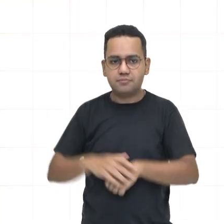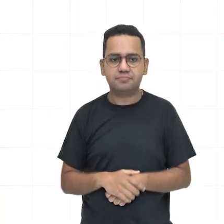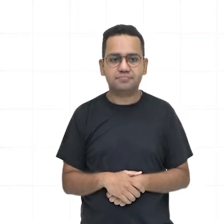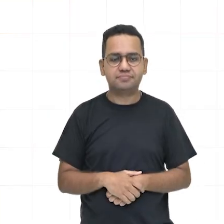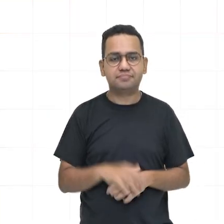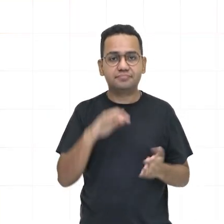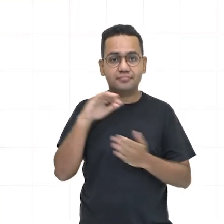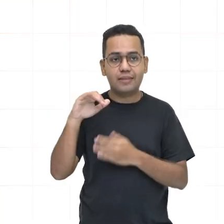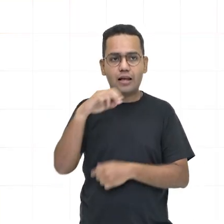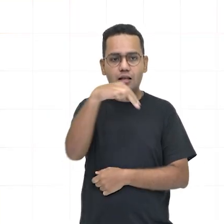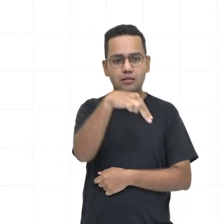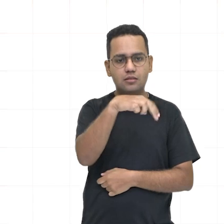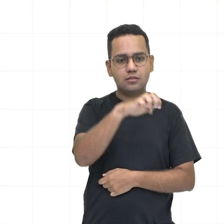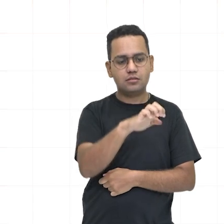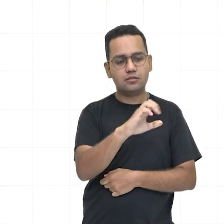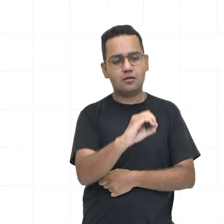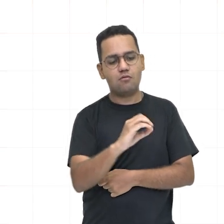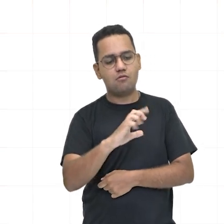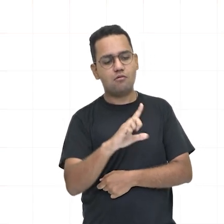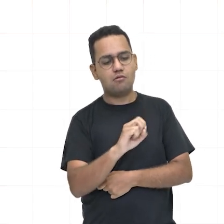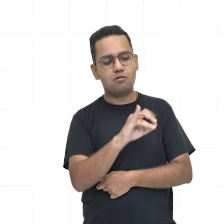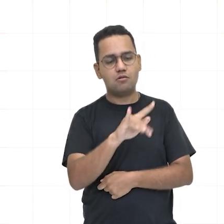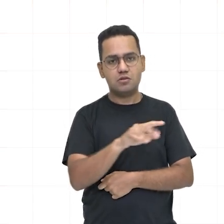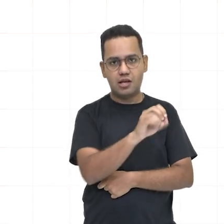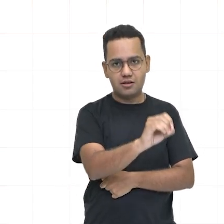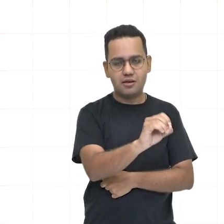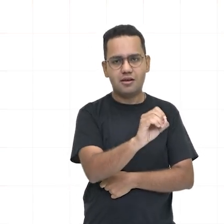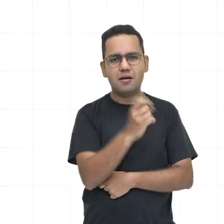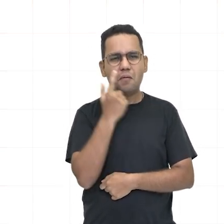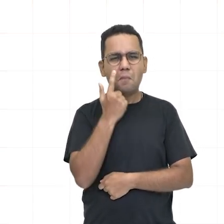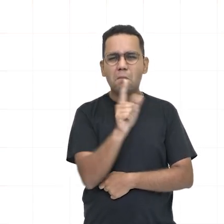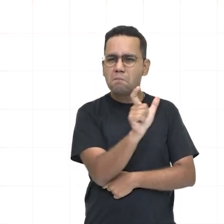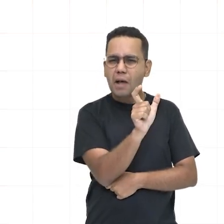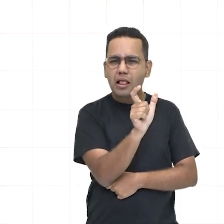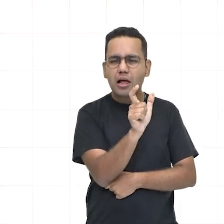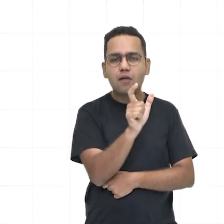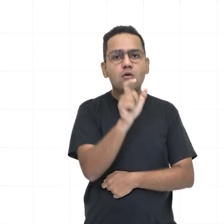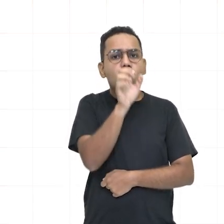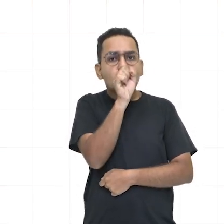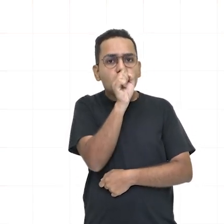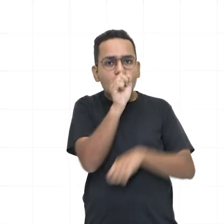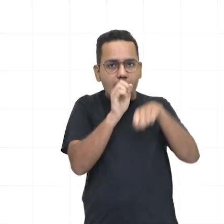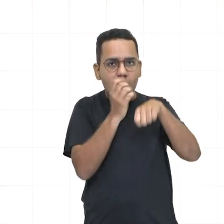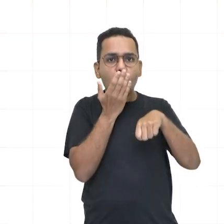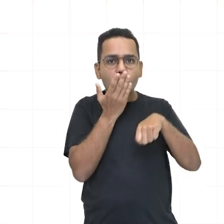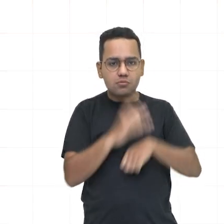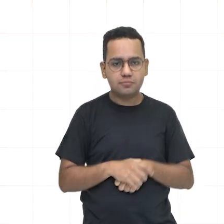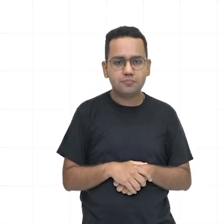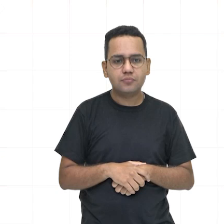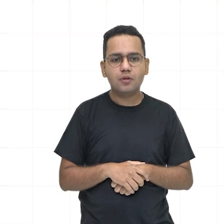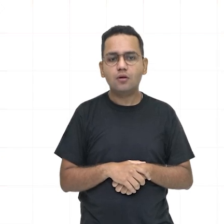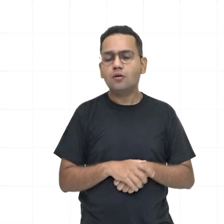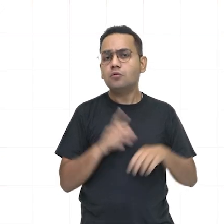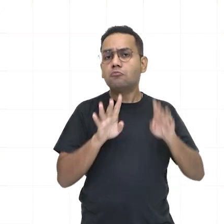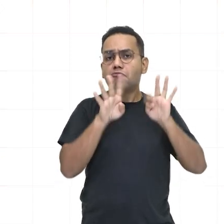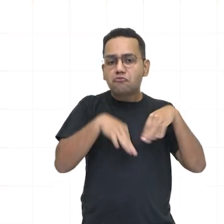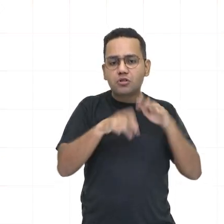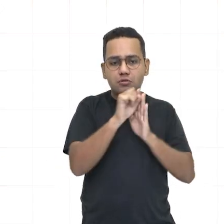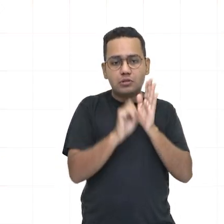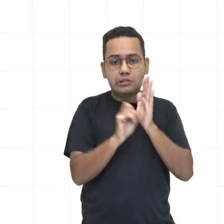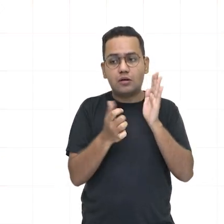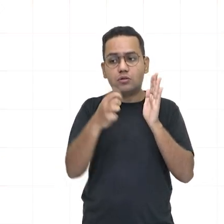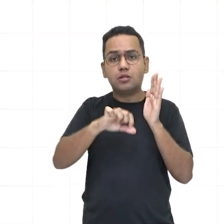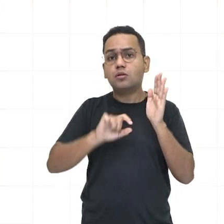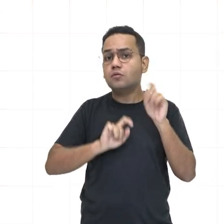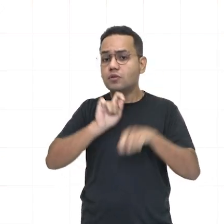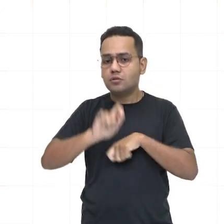neocolonialismo, lá do fim do século XIX, quando potências europeias decidiram controlar